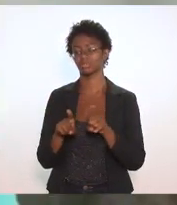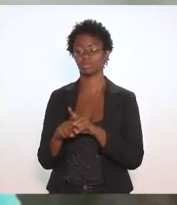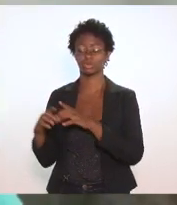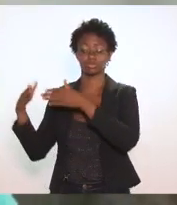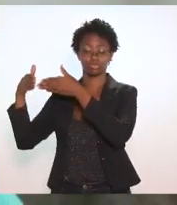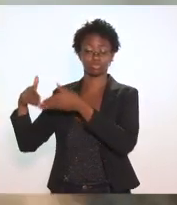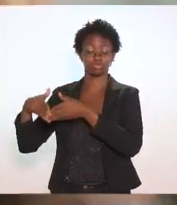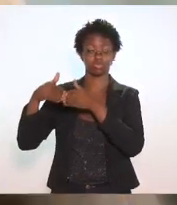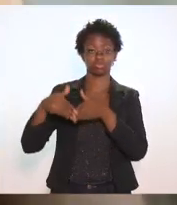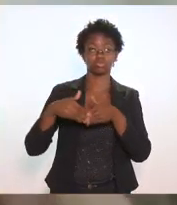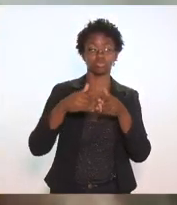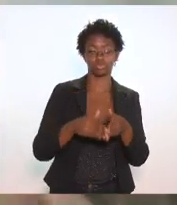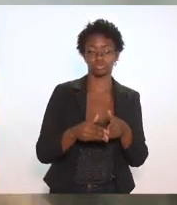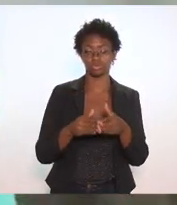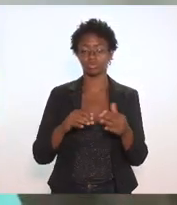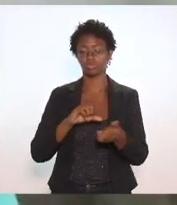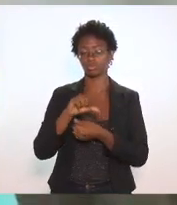negreiro,